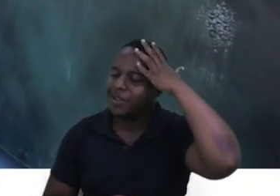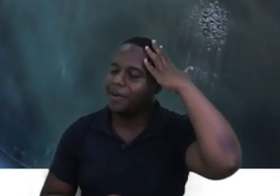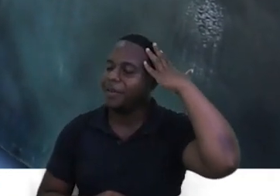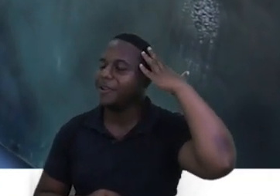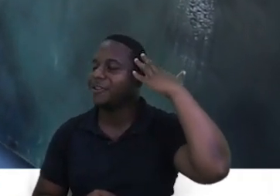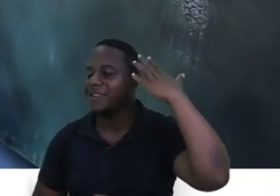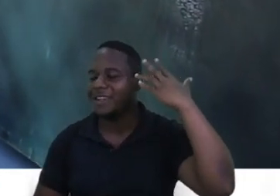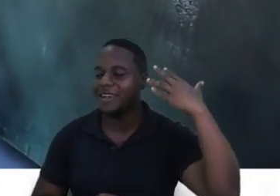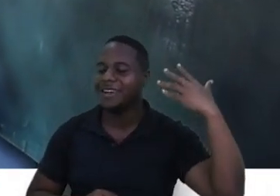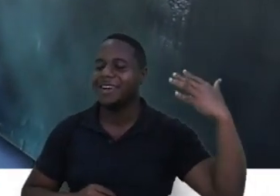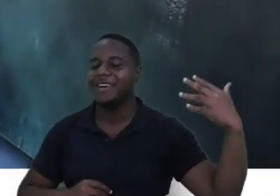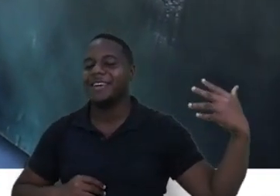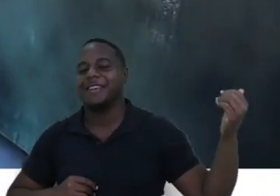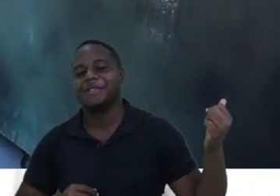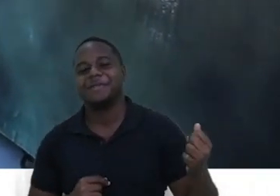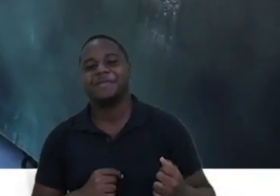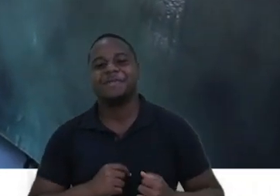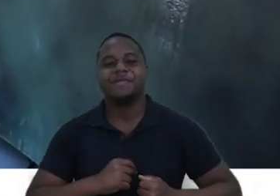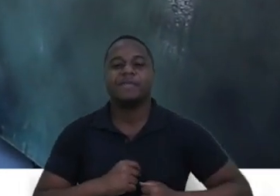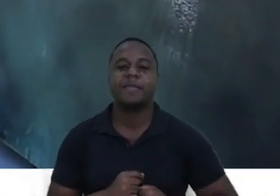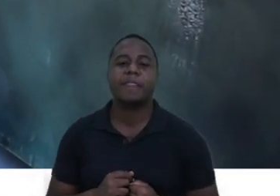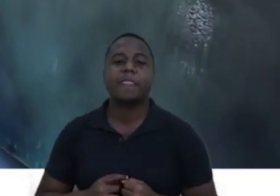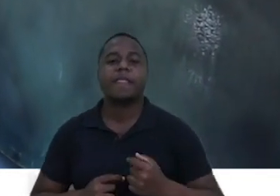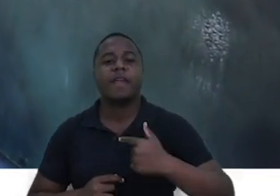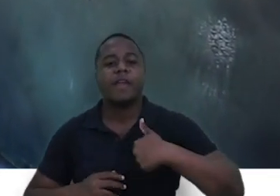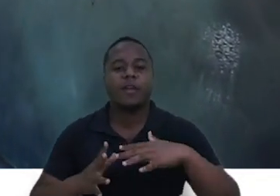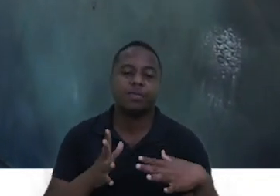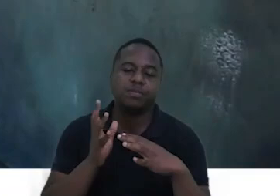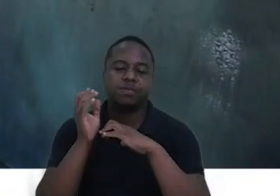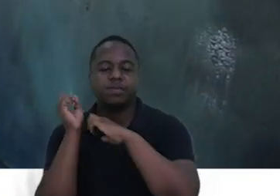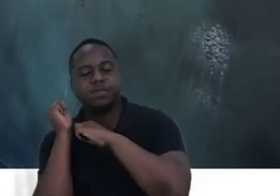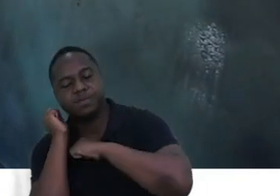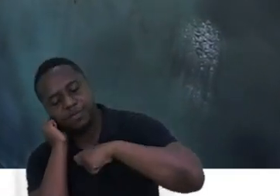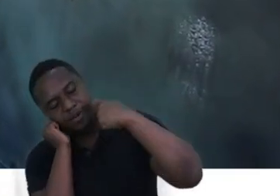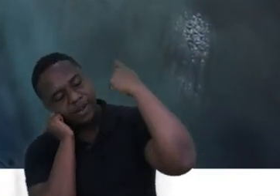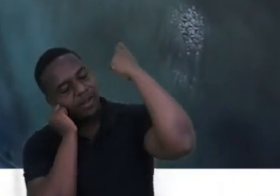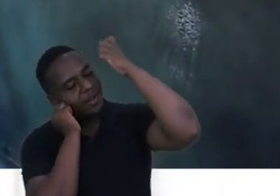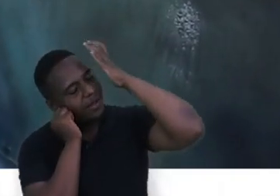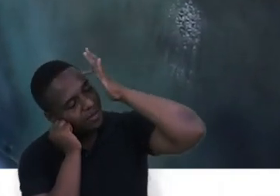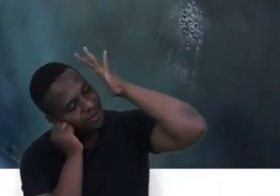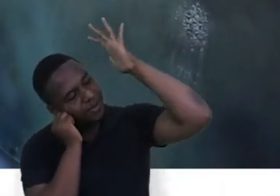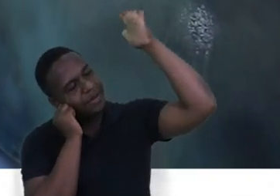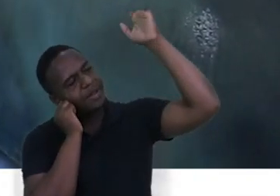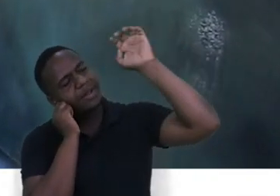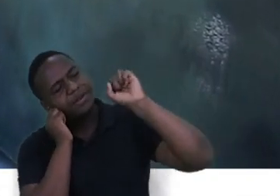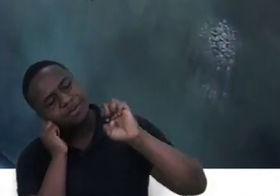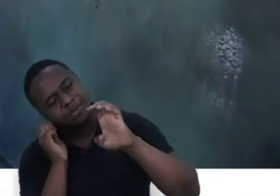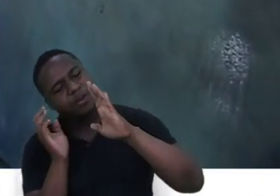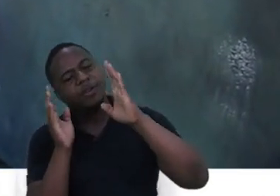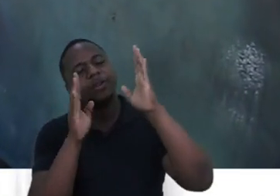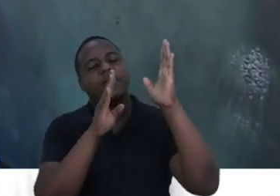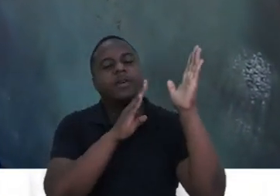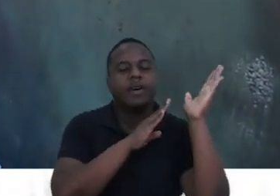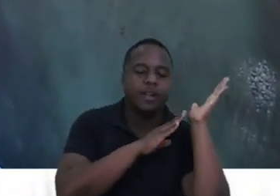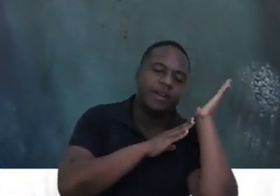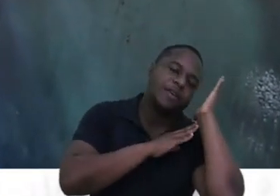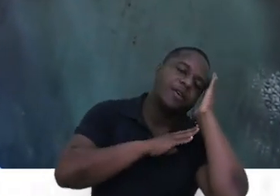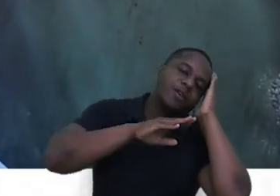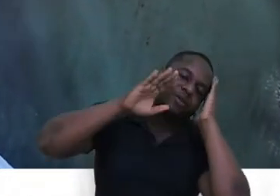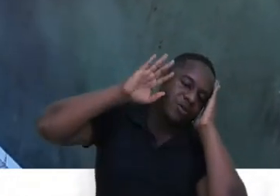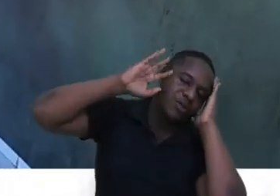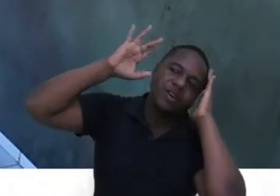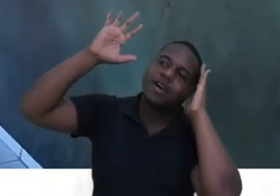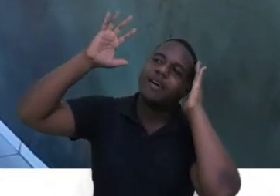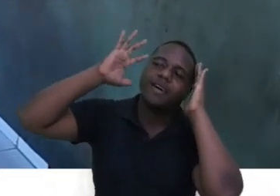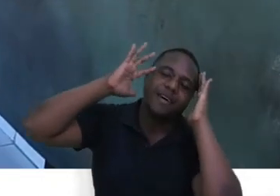mão nos cabelos dela. Já não consigo nem dormir. Se me deito com ela,